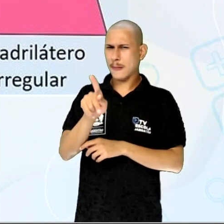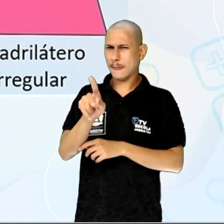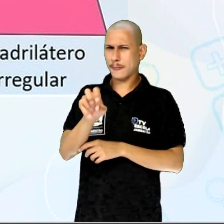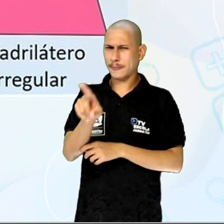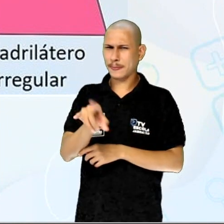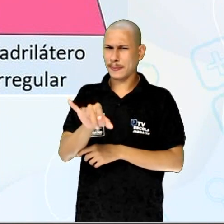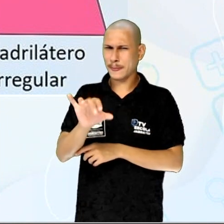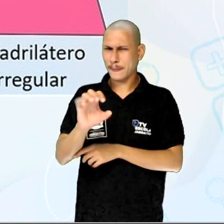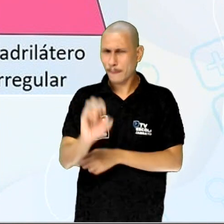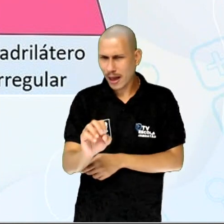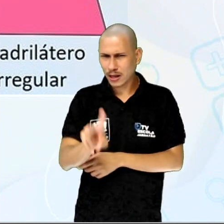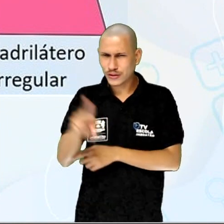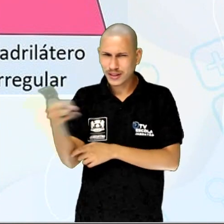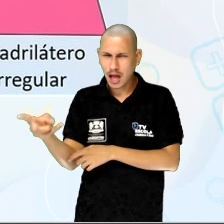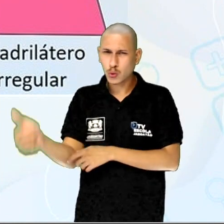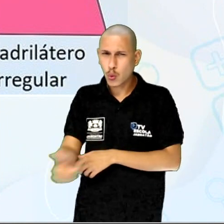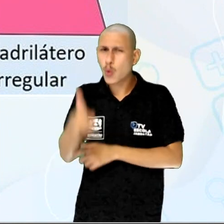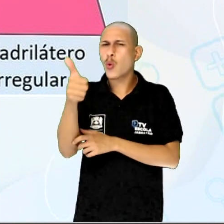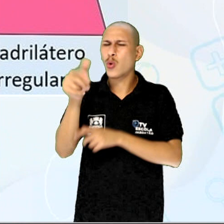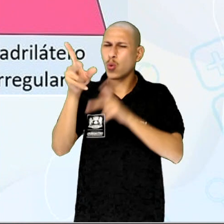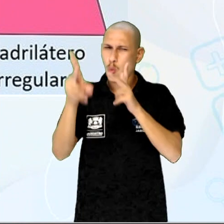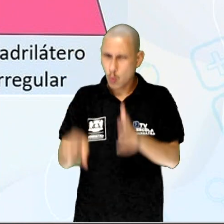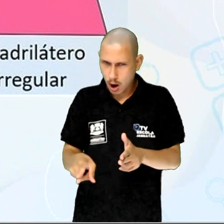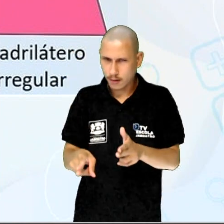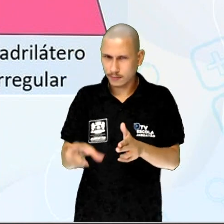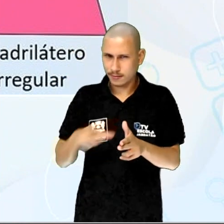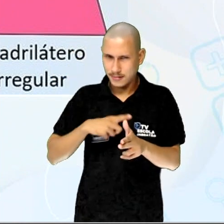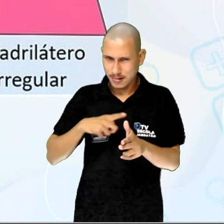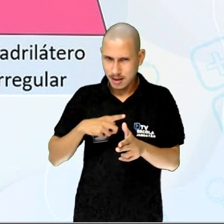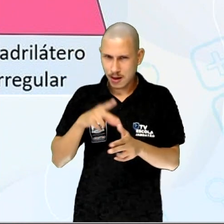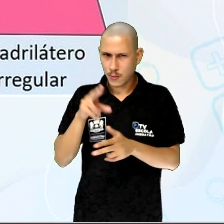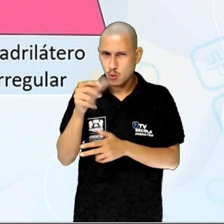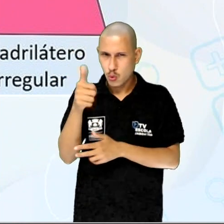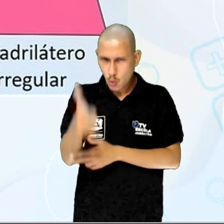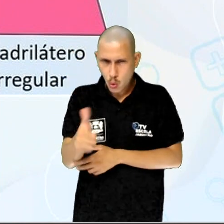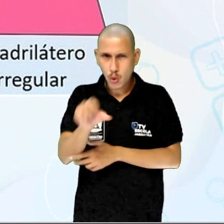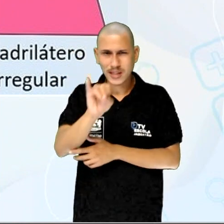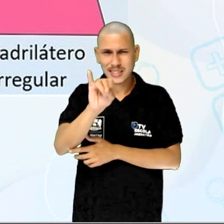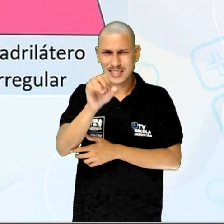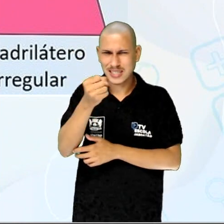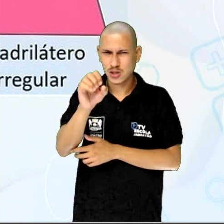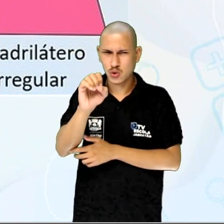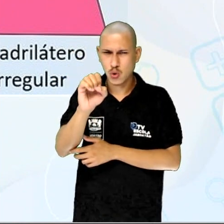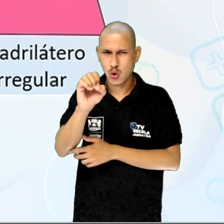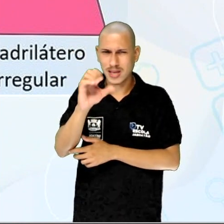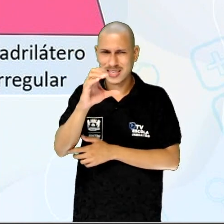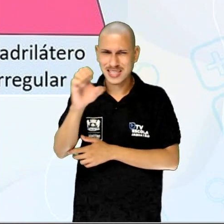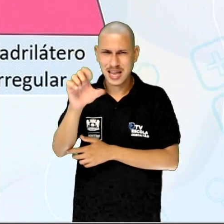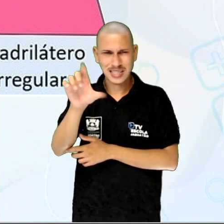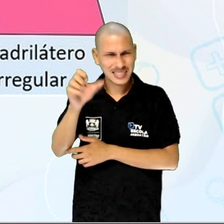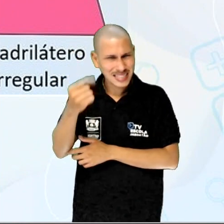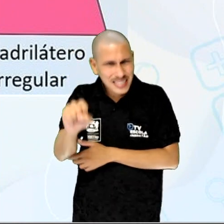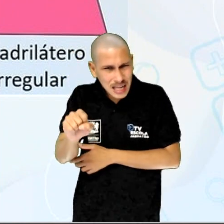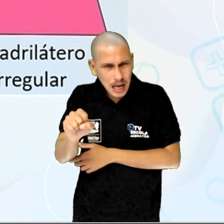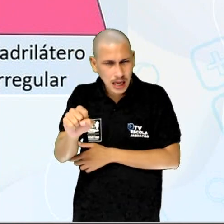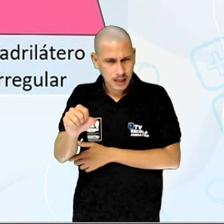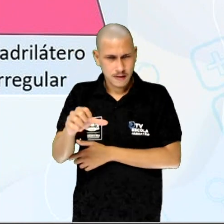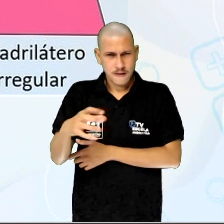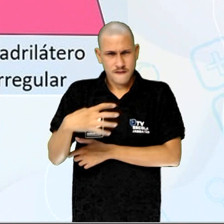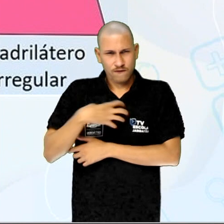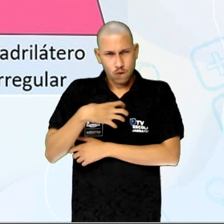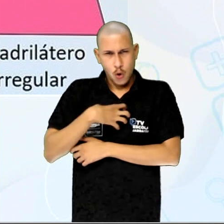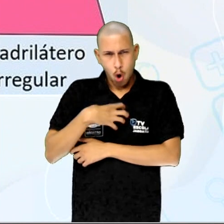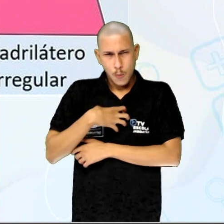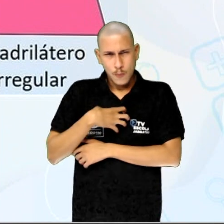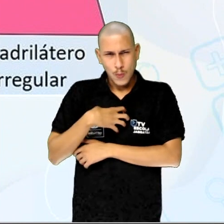lados paralelos, nós temos o trapézio isósceles, que é esse de amarelo aí, que ele tem o lado